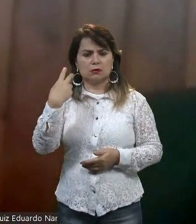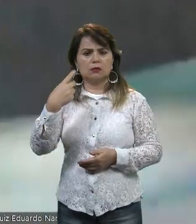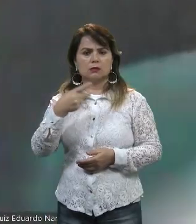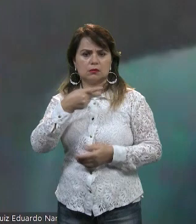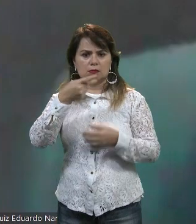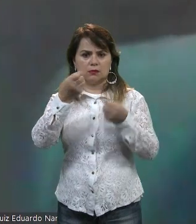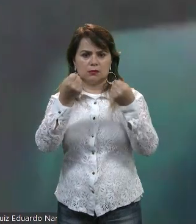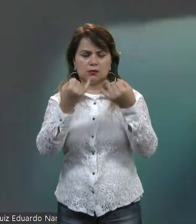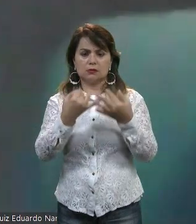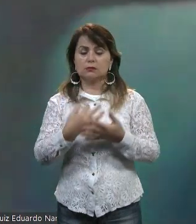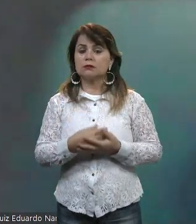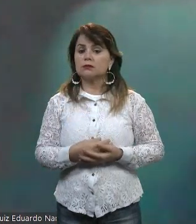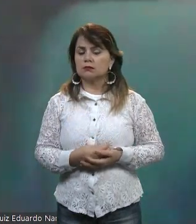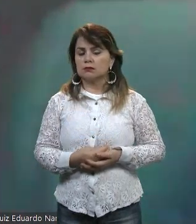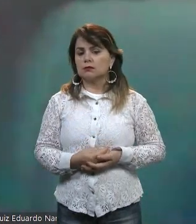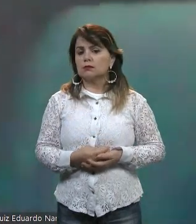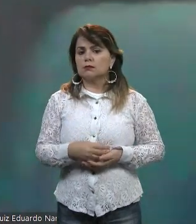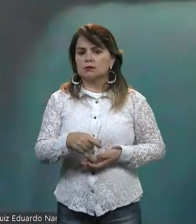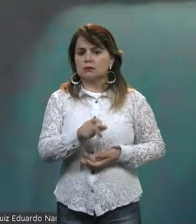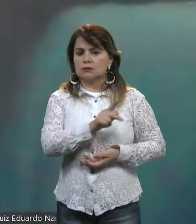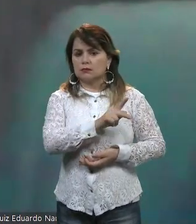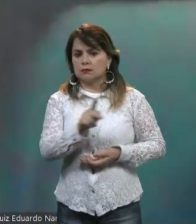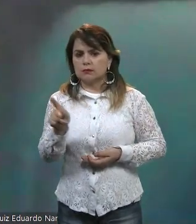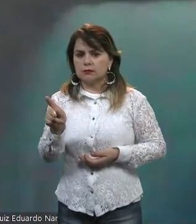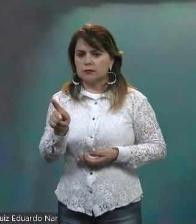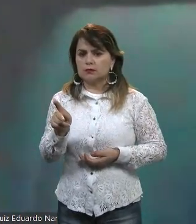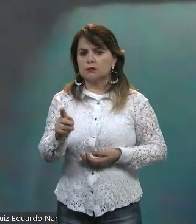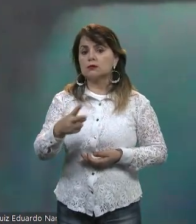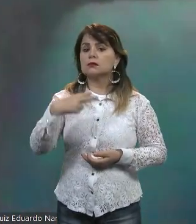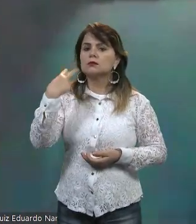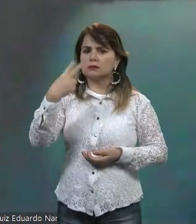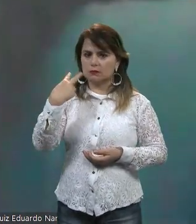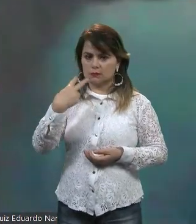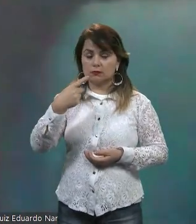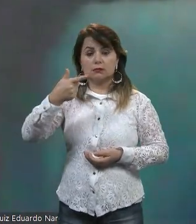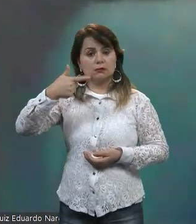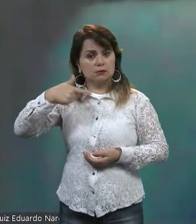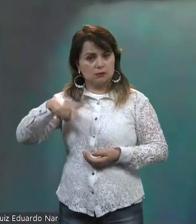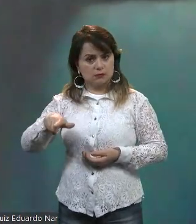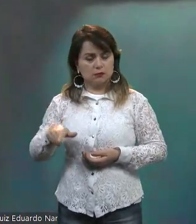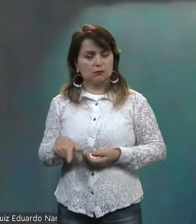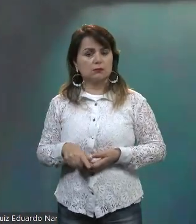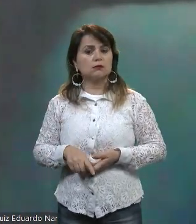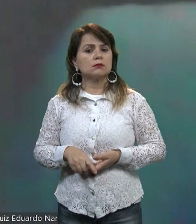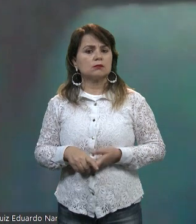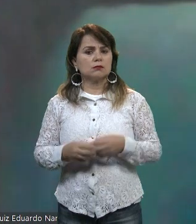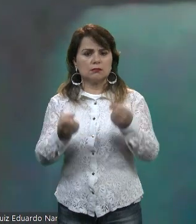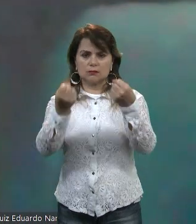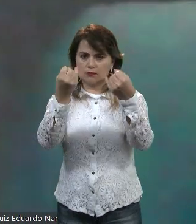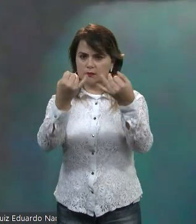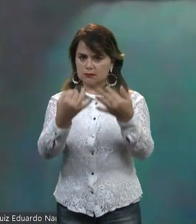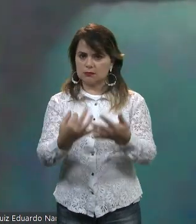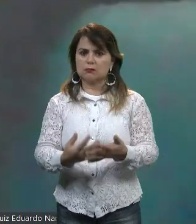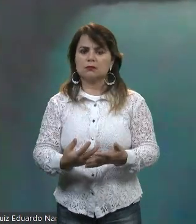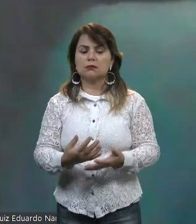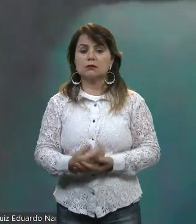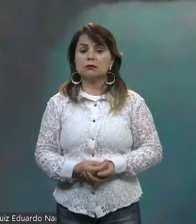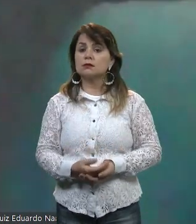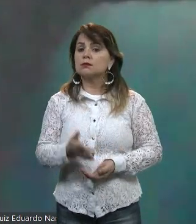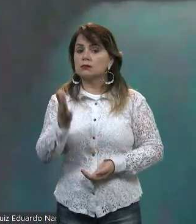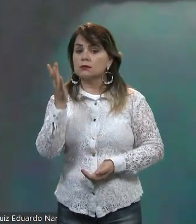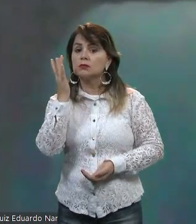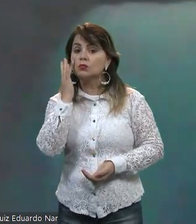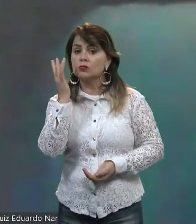Senhor presidente, senhores vereadores, eu mais uma vez faço questão de dizer, eu